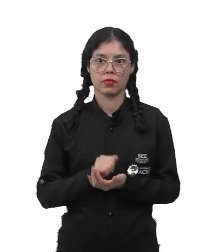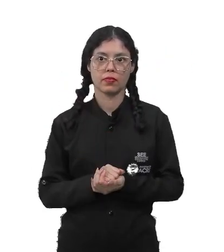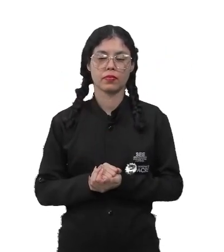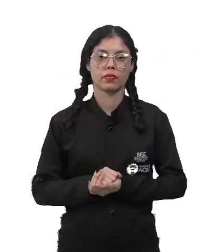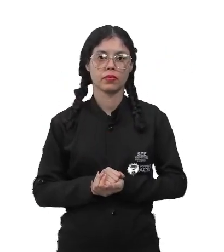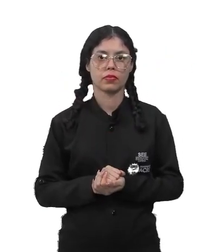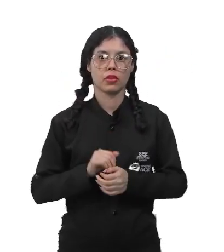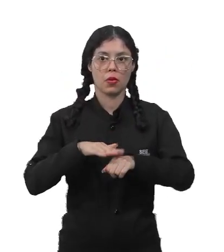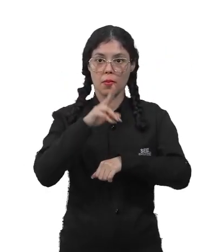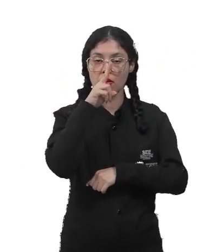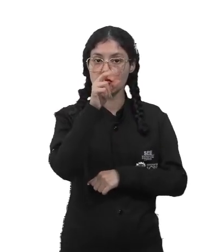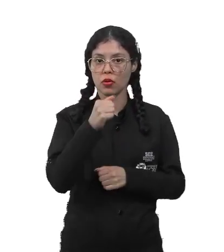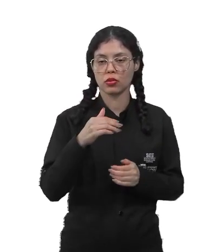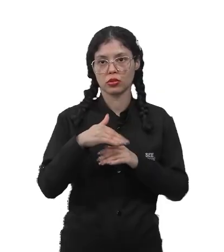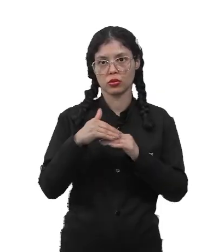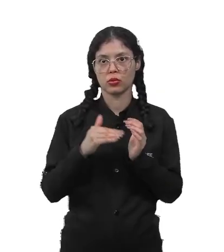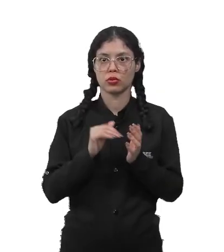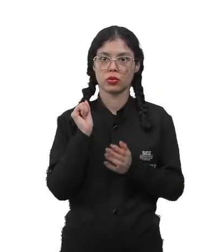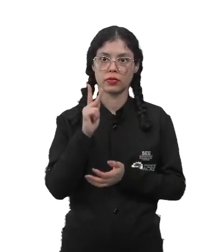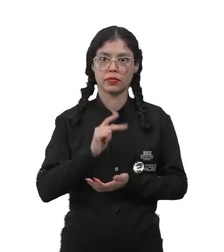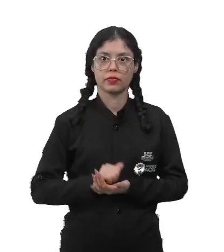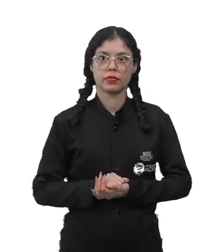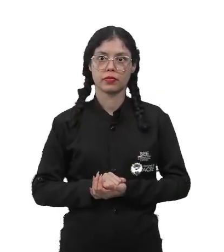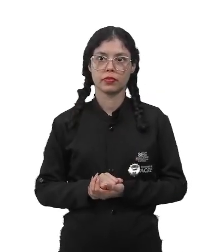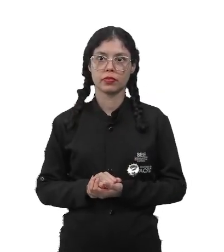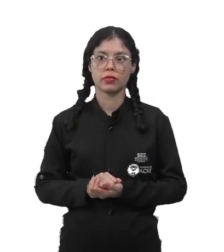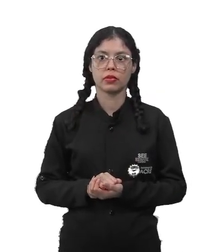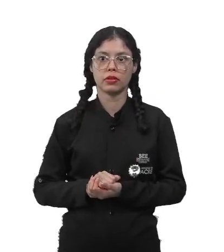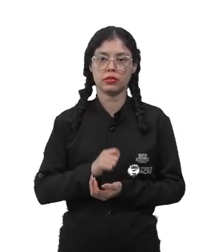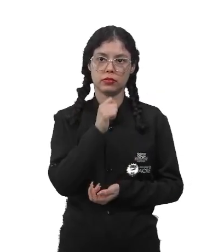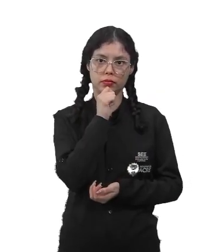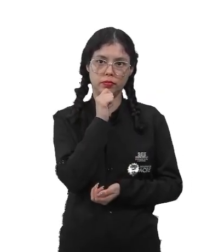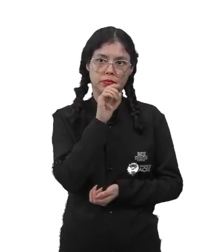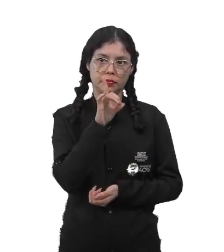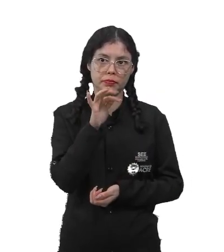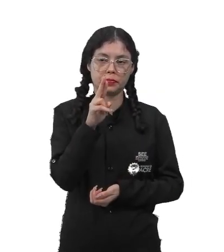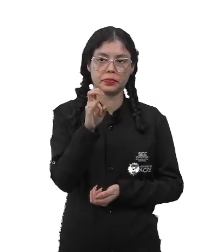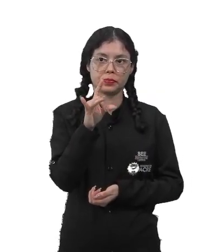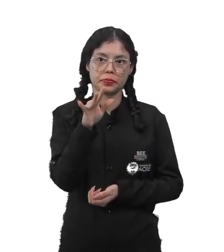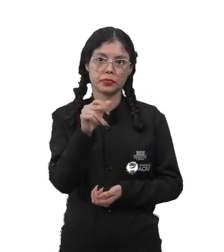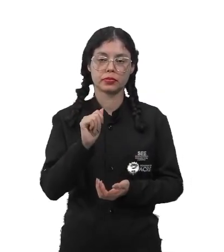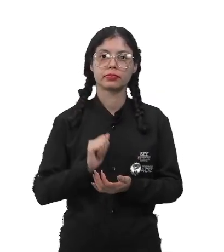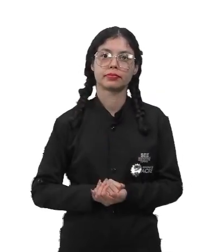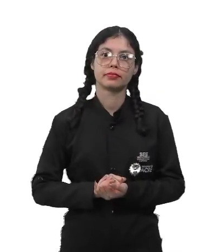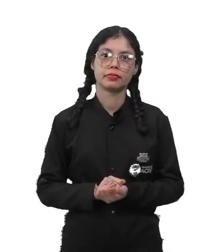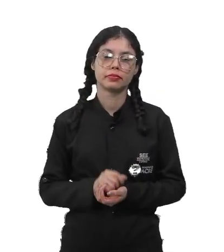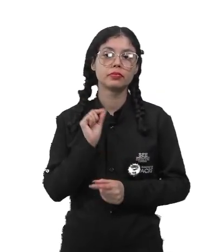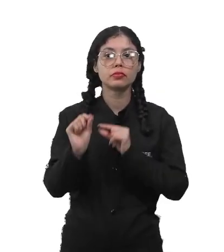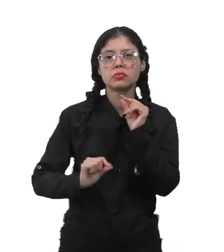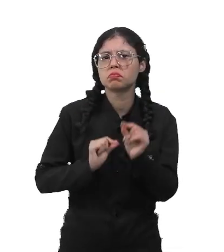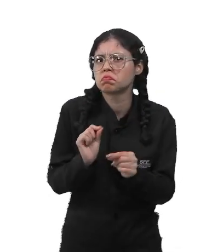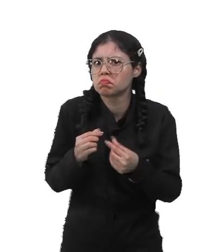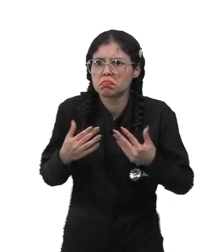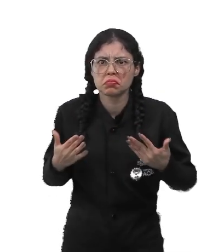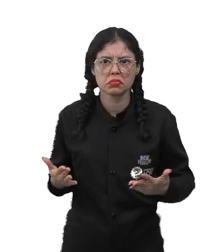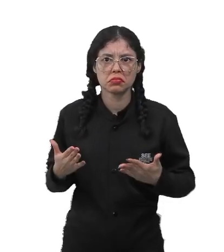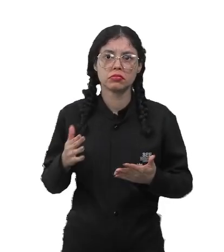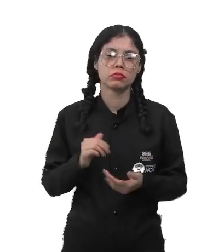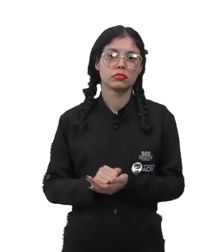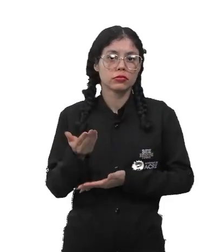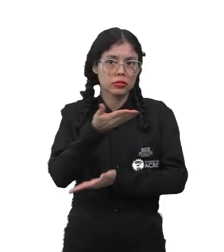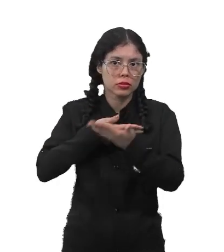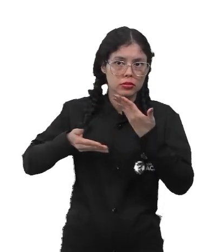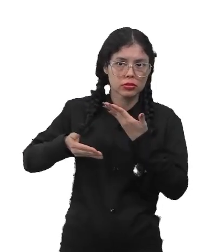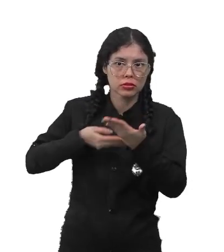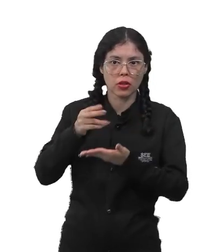flúor é o mais forte de todos, tá? Forças de polo de polo. O que é de polo de polo? É